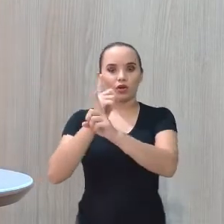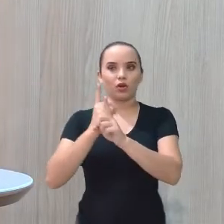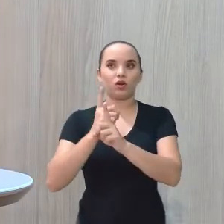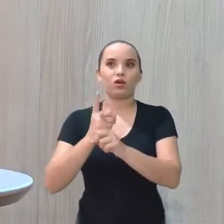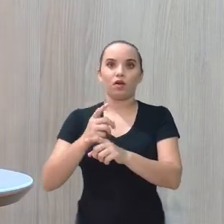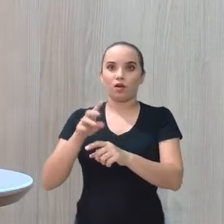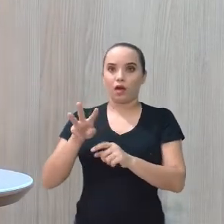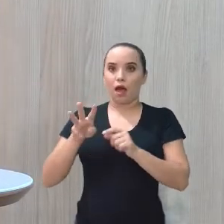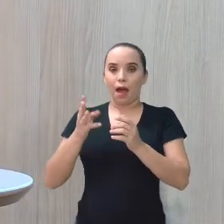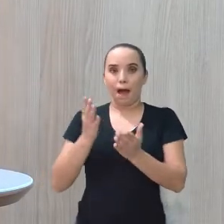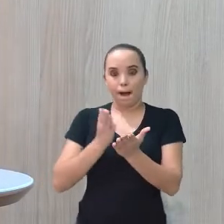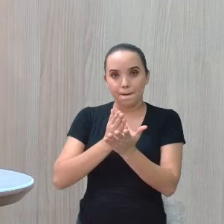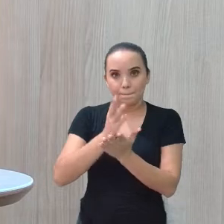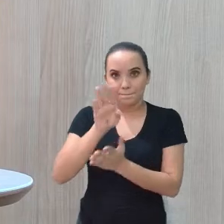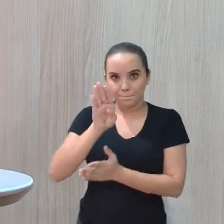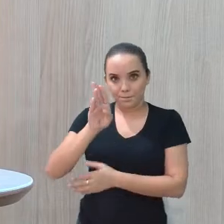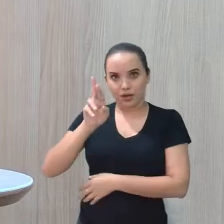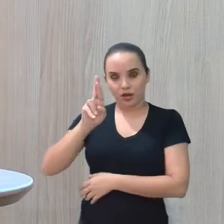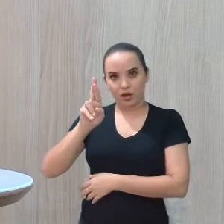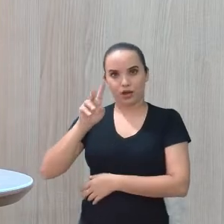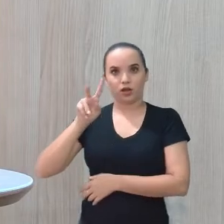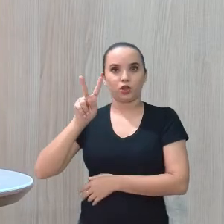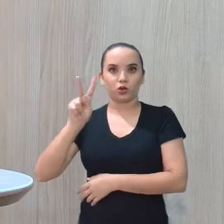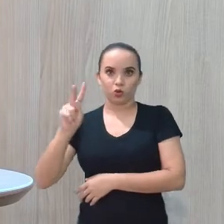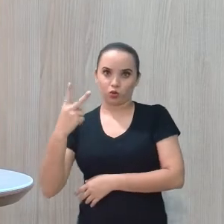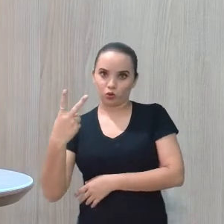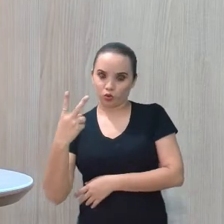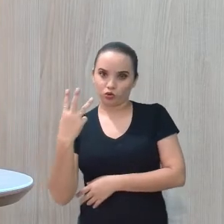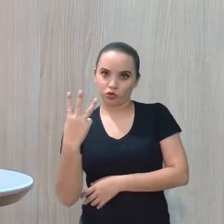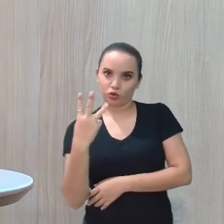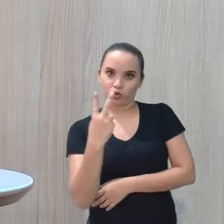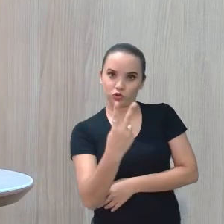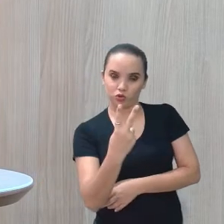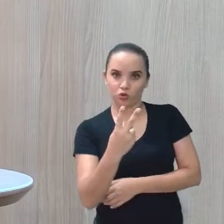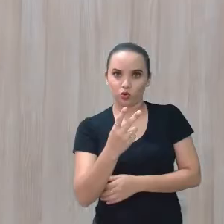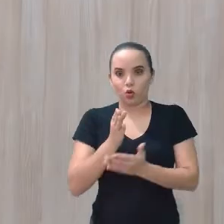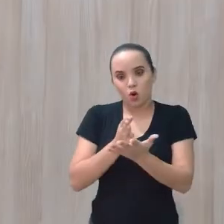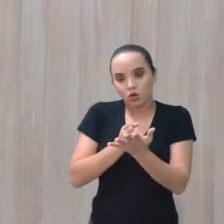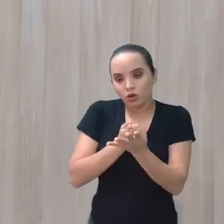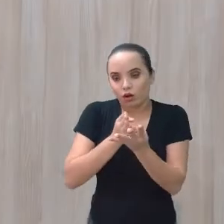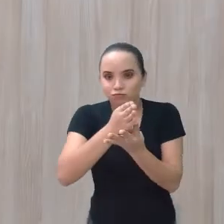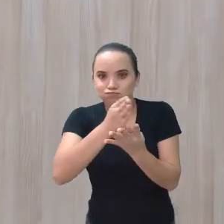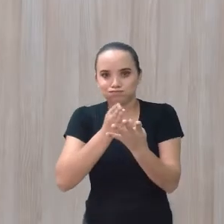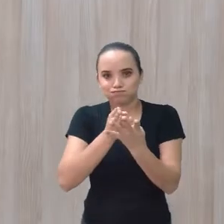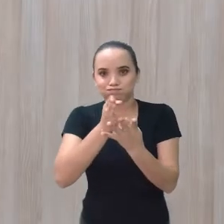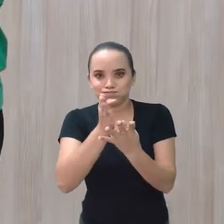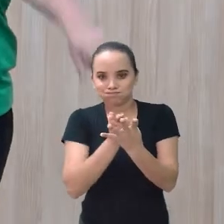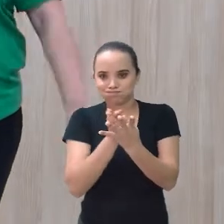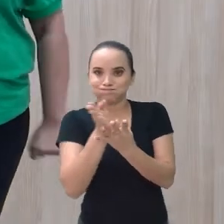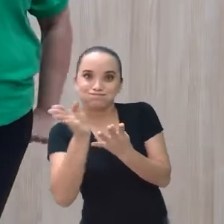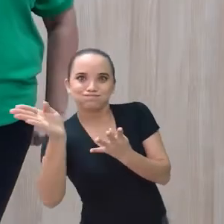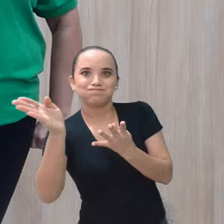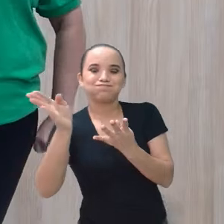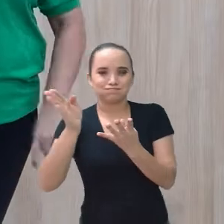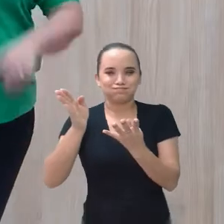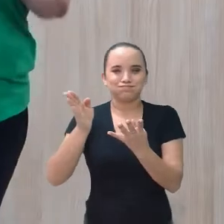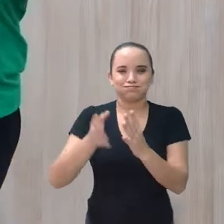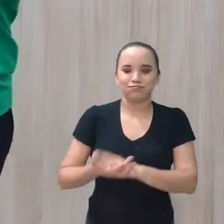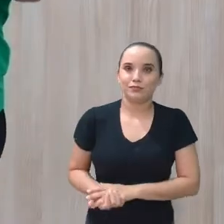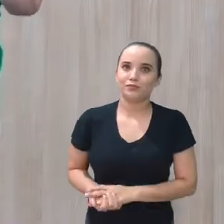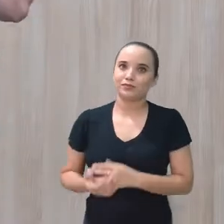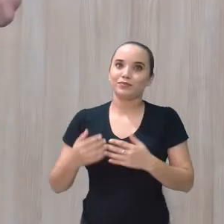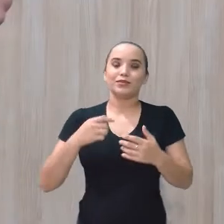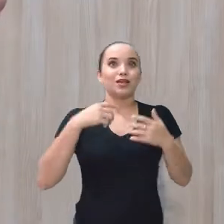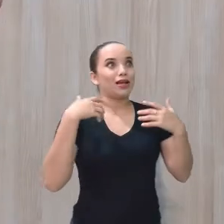da BR-232 na saída do Recife. Massa, Diogo. Obrigado por esta informação, porque eu